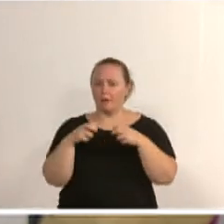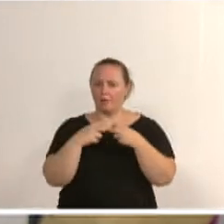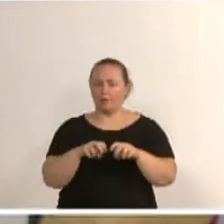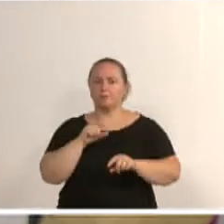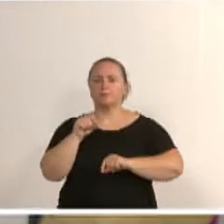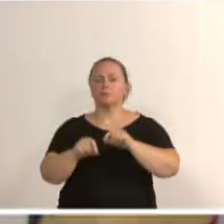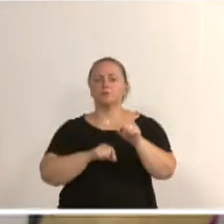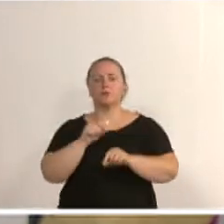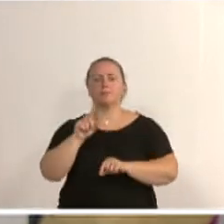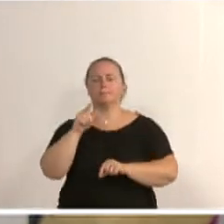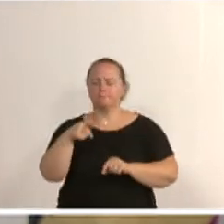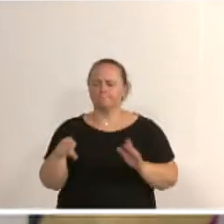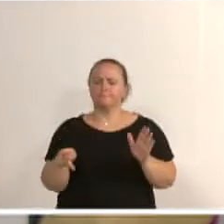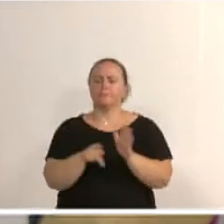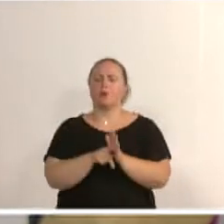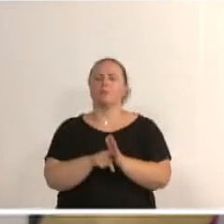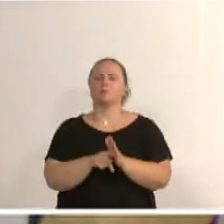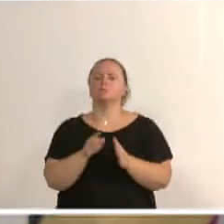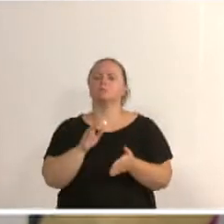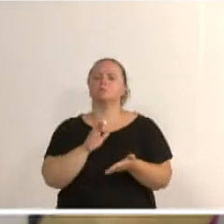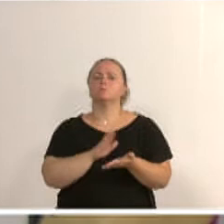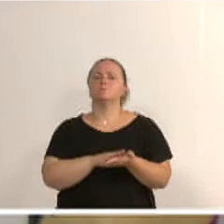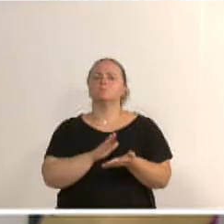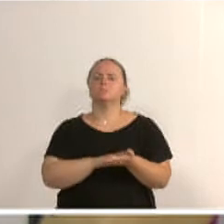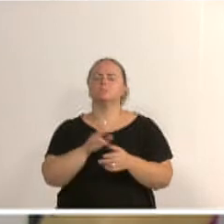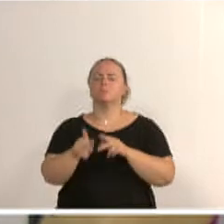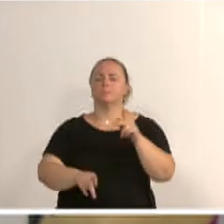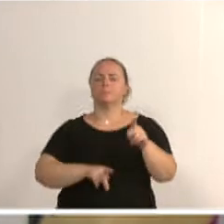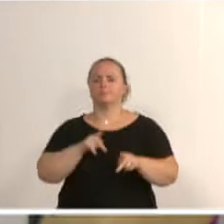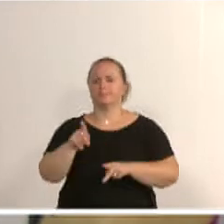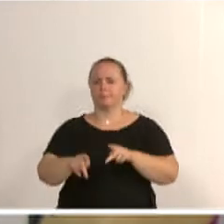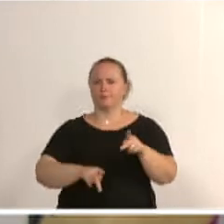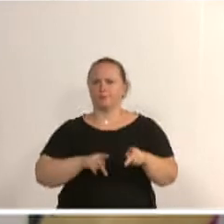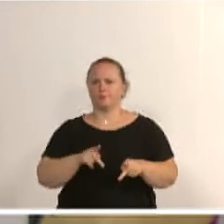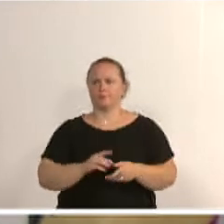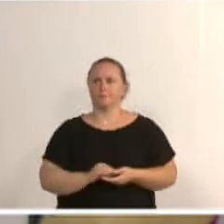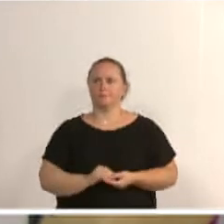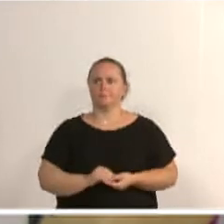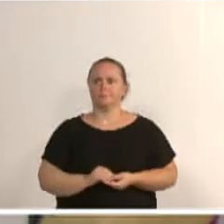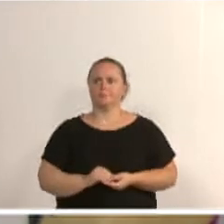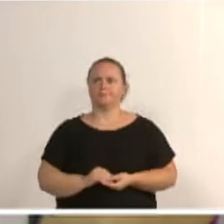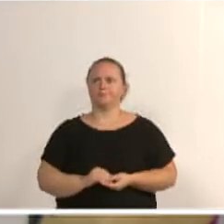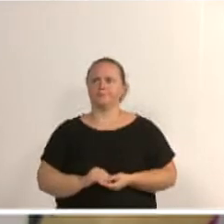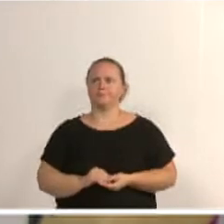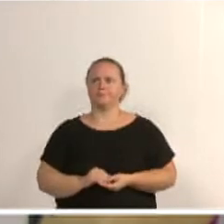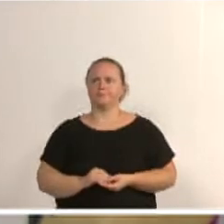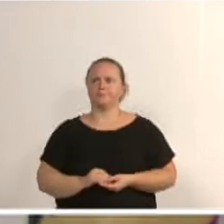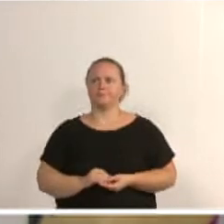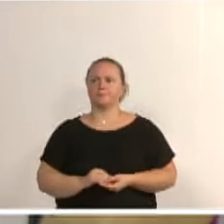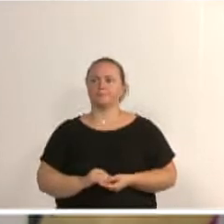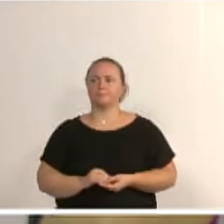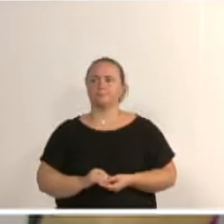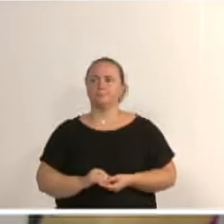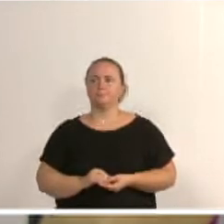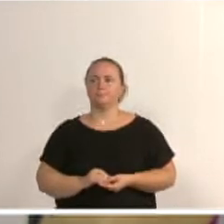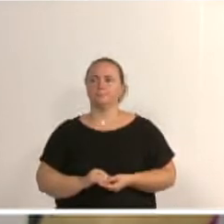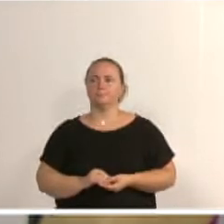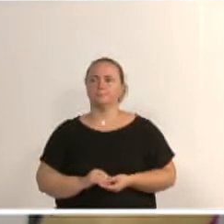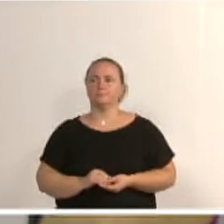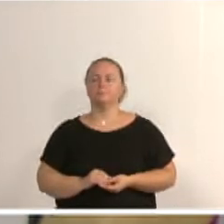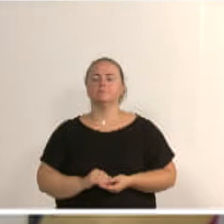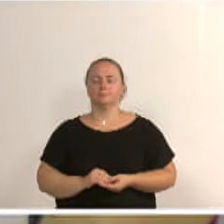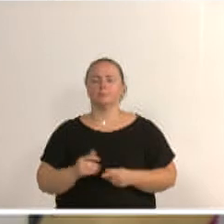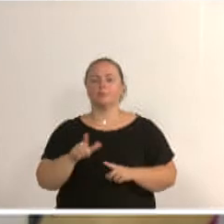para as mãos da população de Blumenau. Tá? E a outra questão que eu quero, só para encerrar, vereador, como mais uma questão